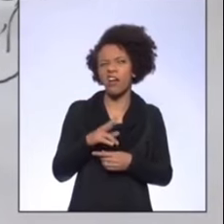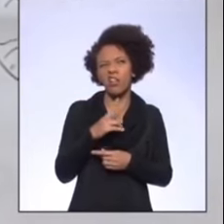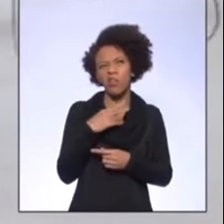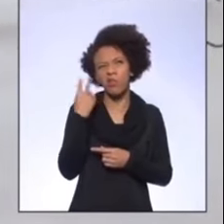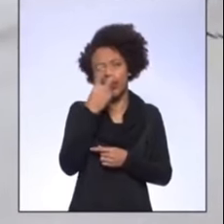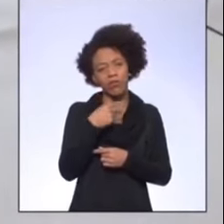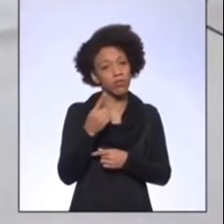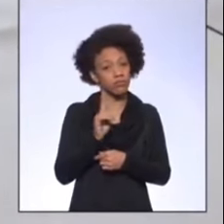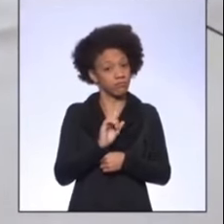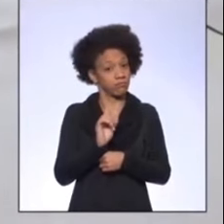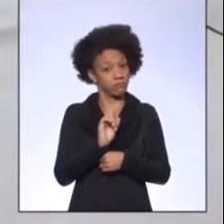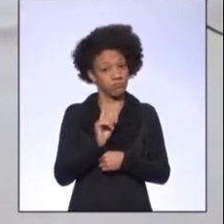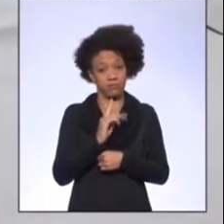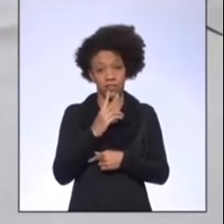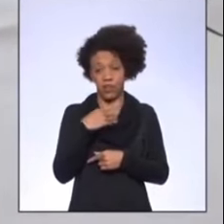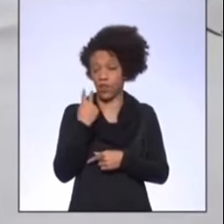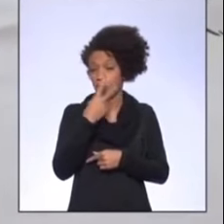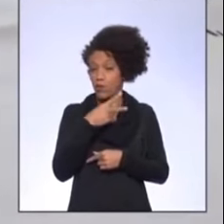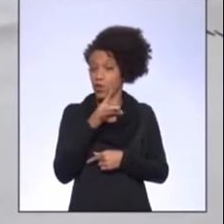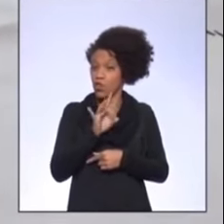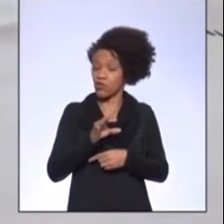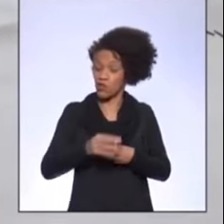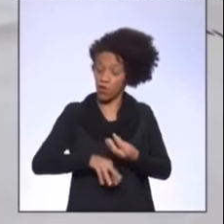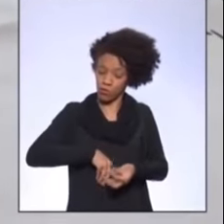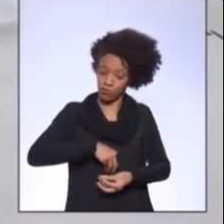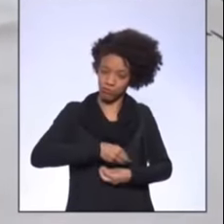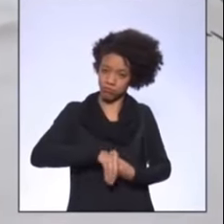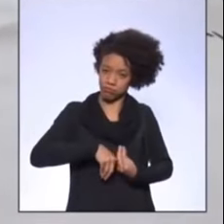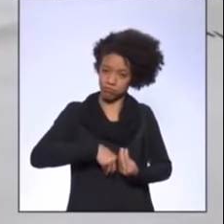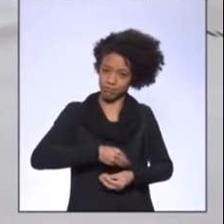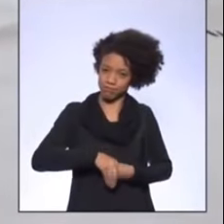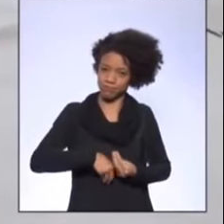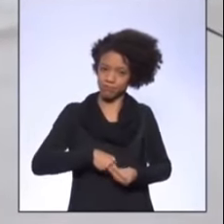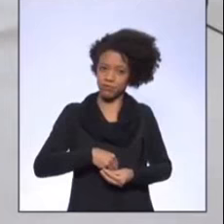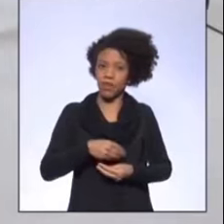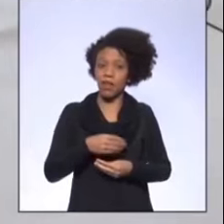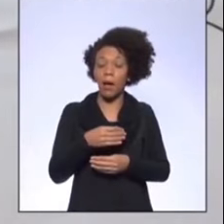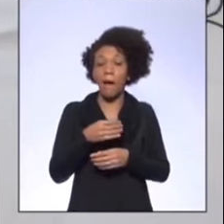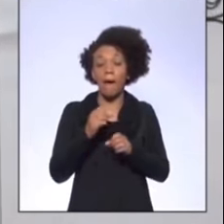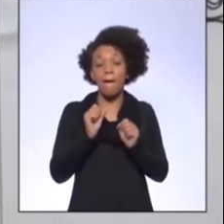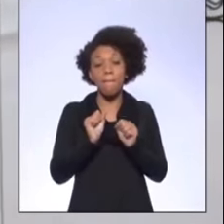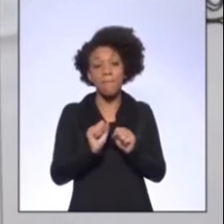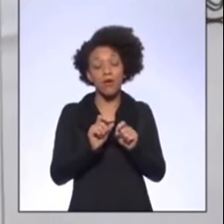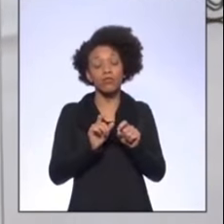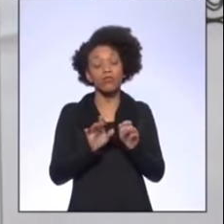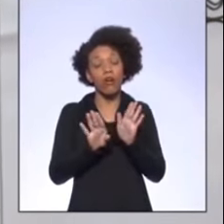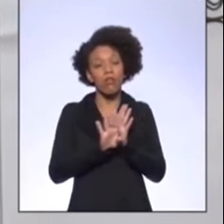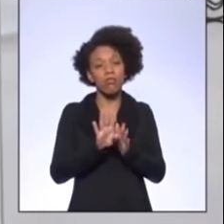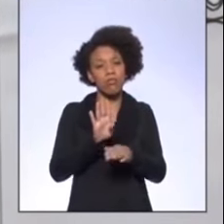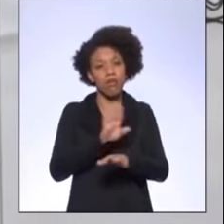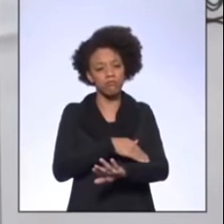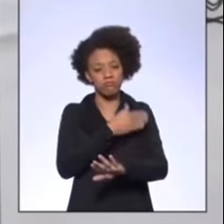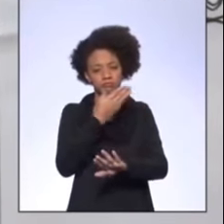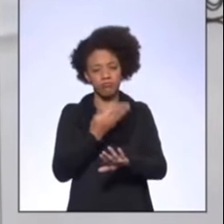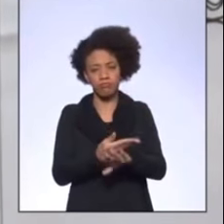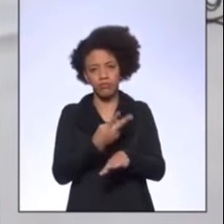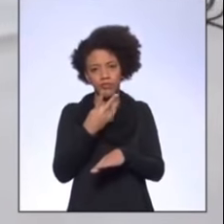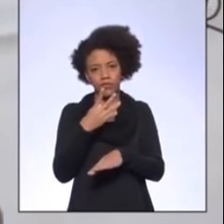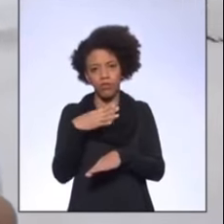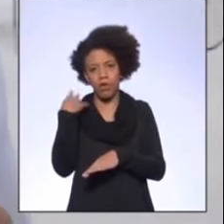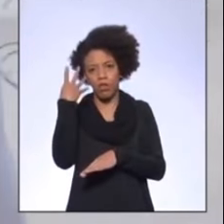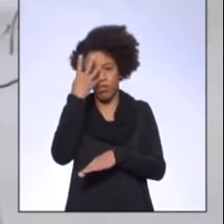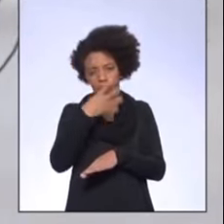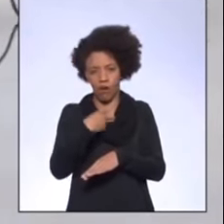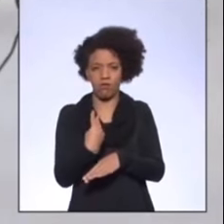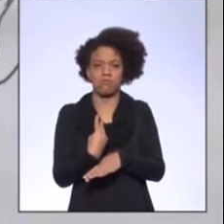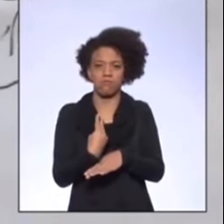não dura não, tá, gente? 2 horas é só aqui no estômago. Ela pode durar até 24 horas passeando por aqui, ó. Tá bom?